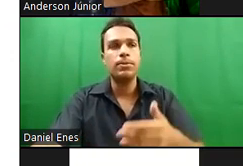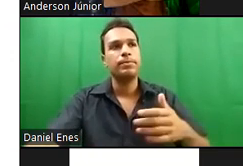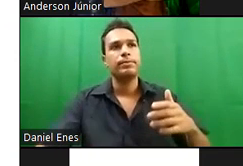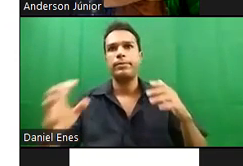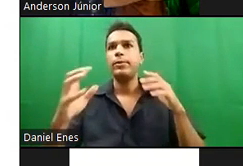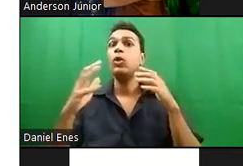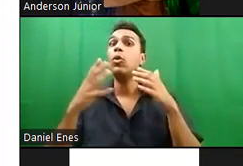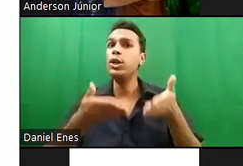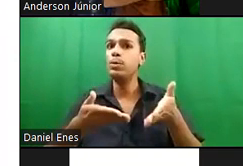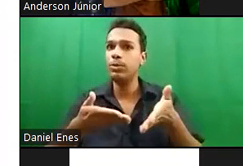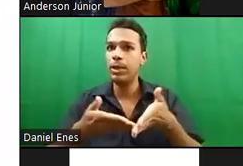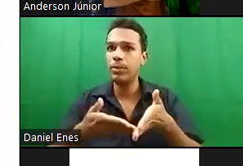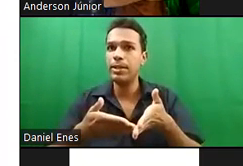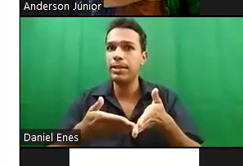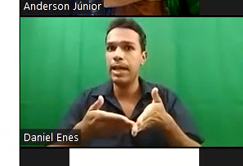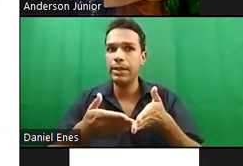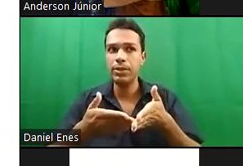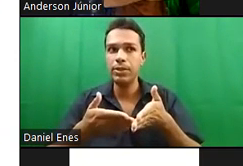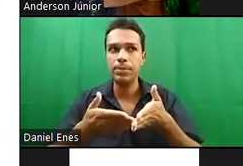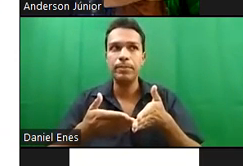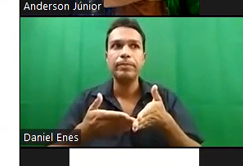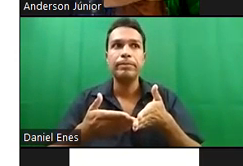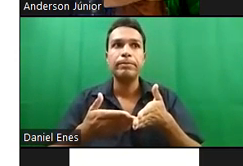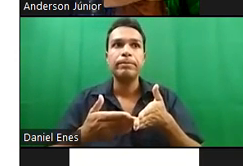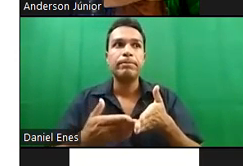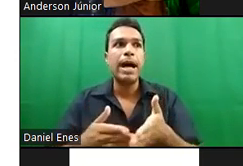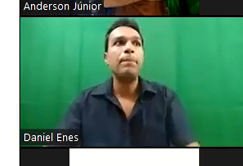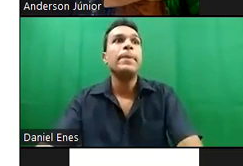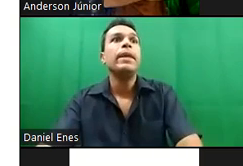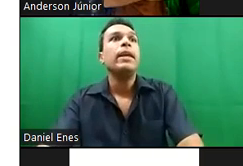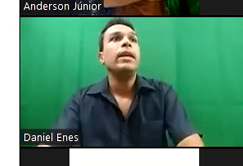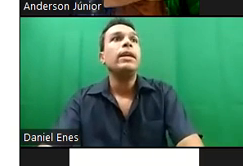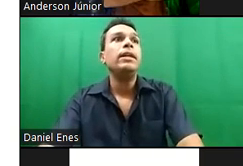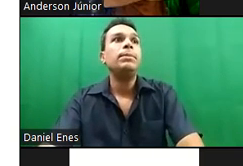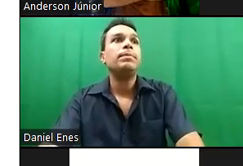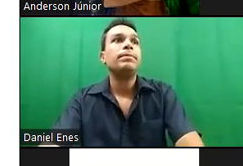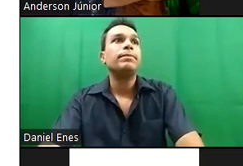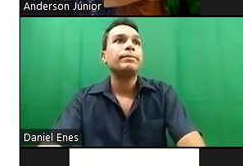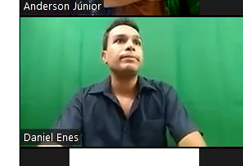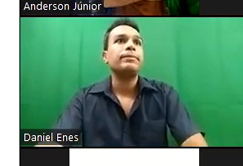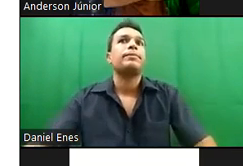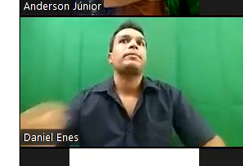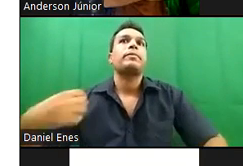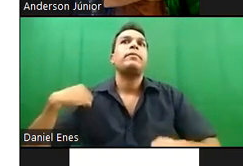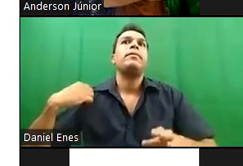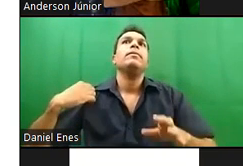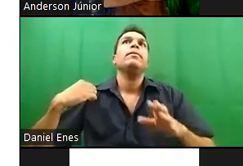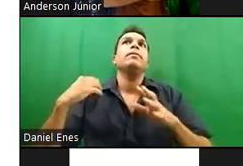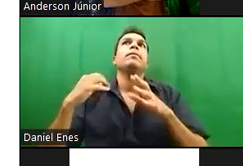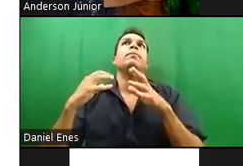linguísticos com respeito à língua de sinais, tá? E